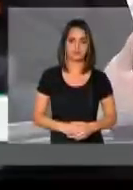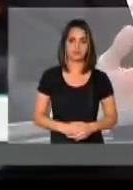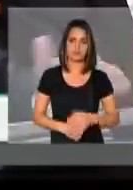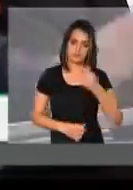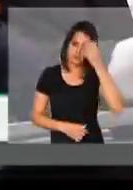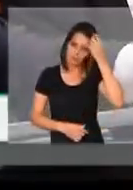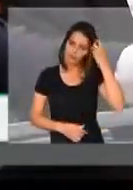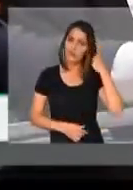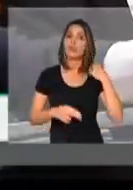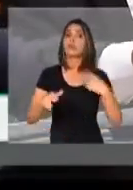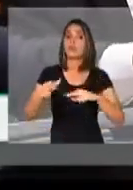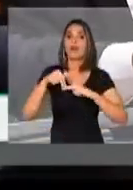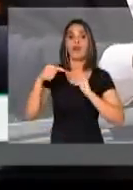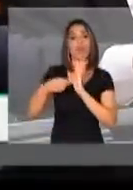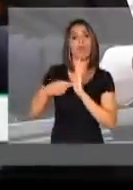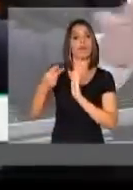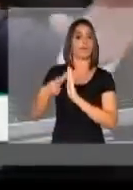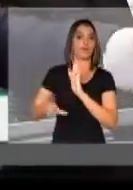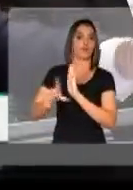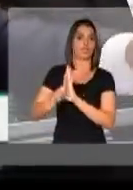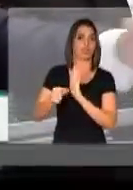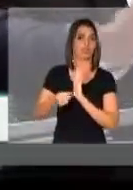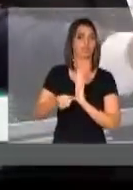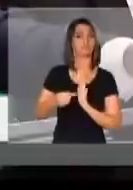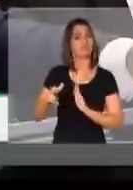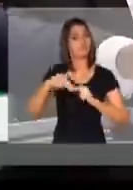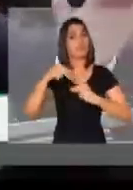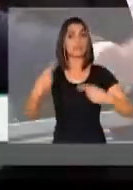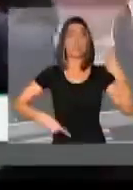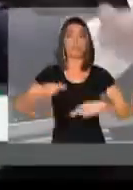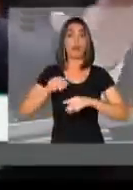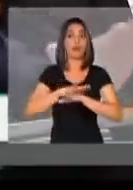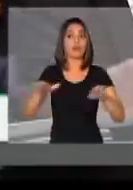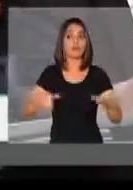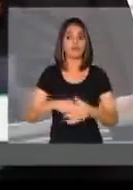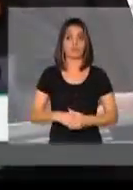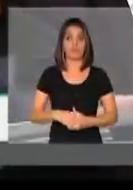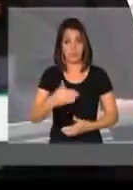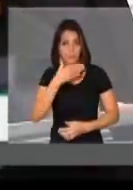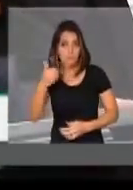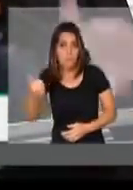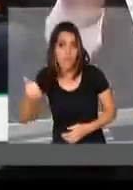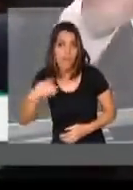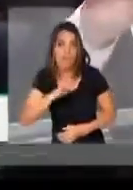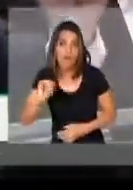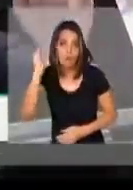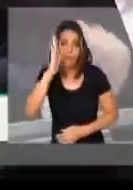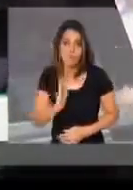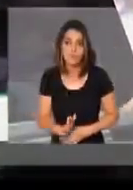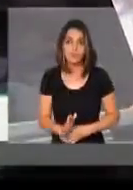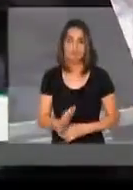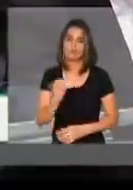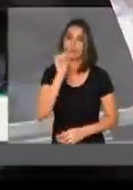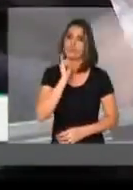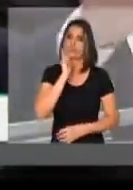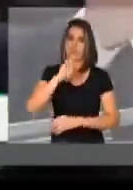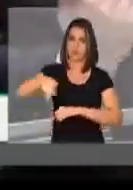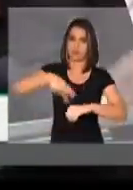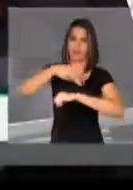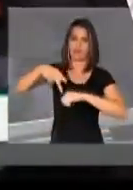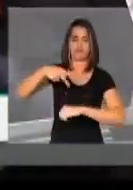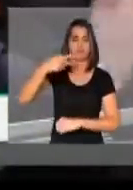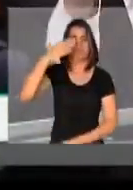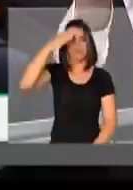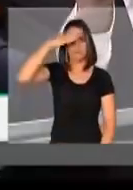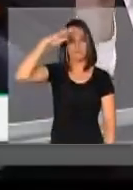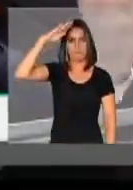previdência. É esse o projeto. E é esse o debate que a gente tem que fazer. Isso melhora o Brasil? No México, por exemplo,